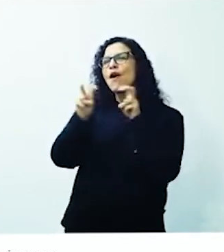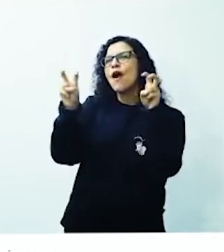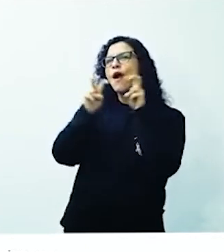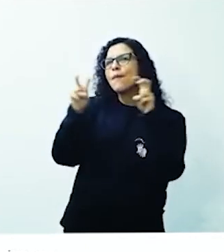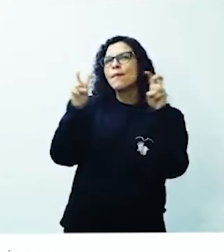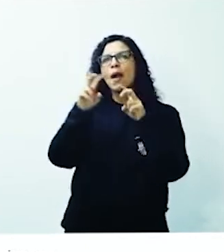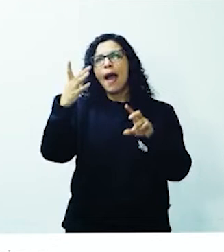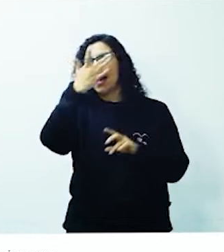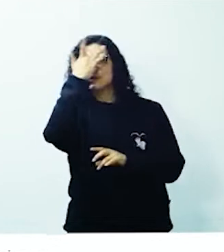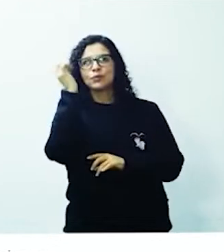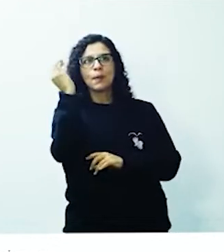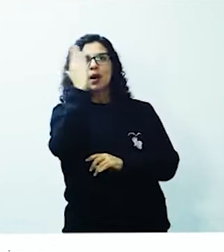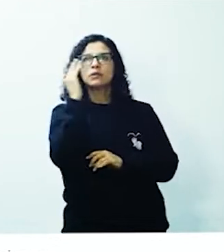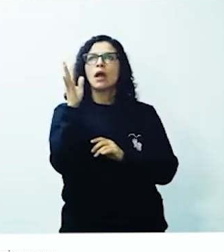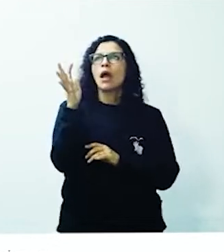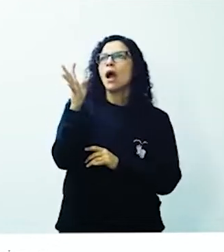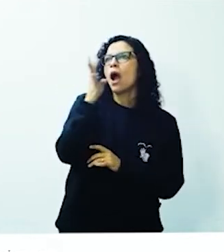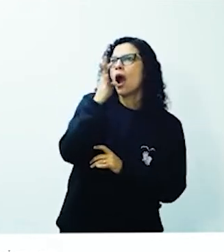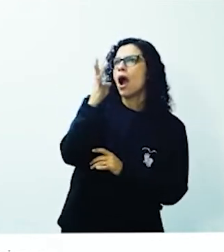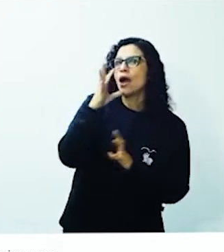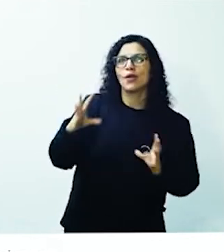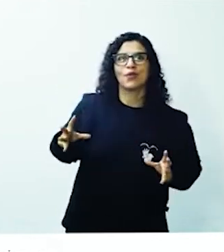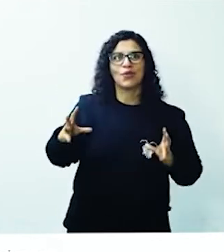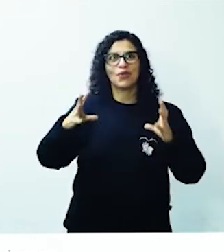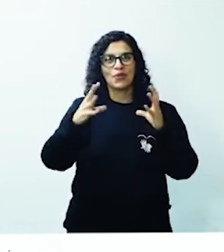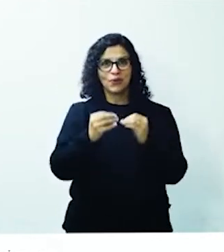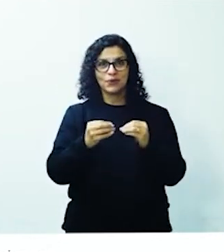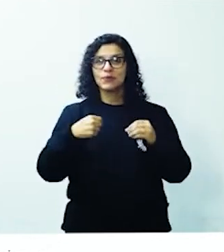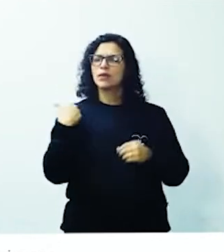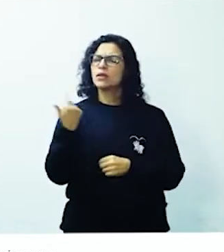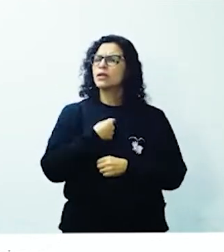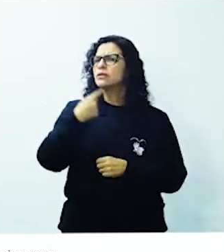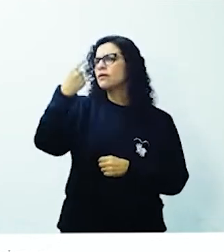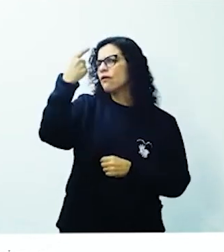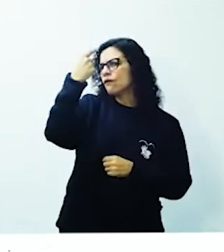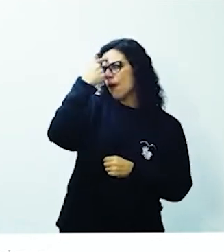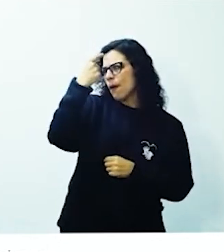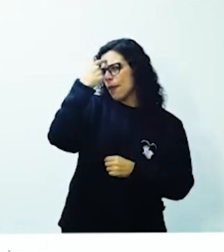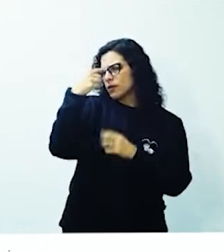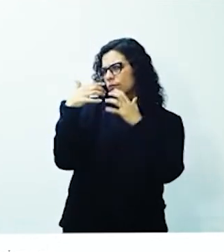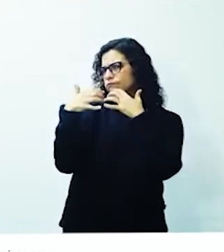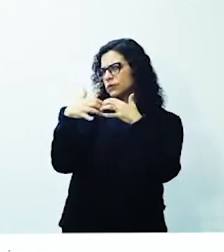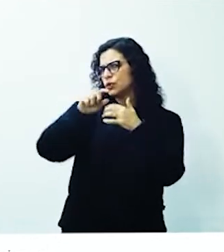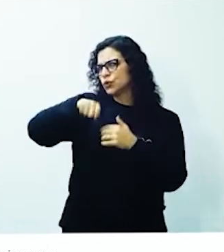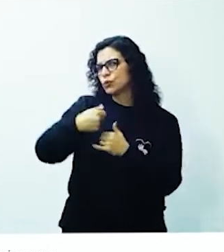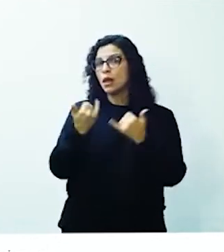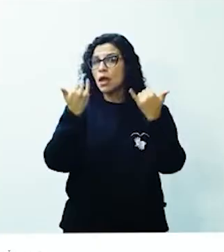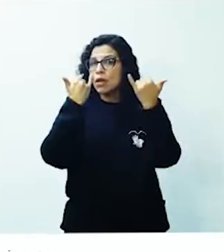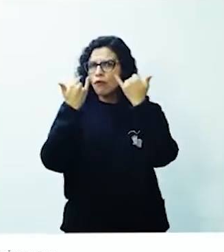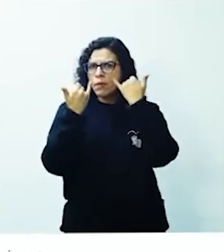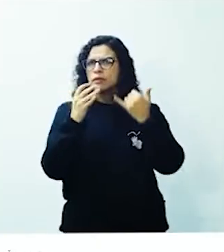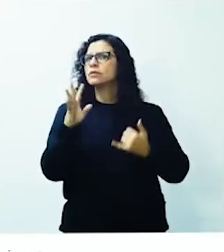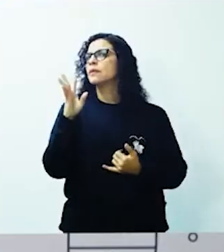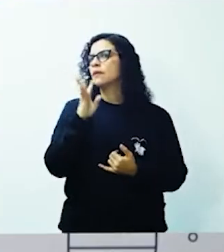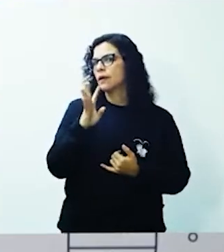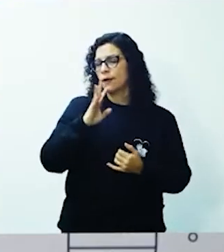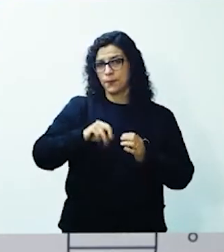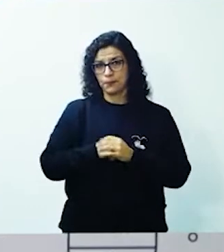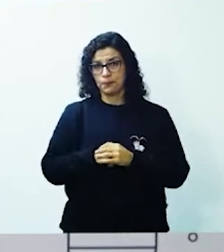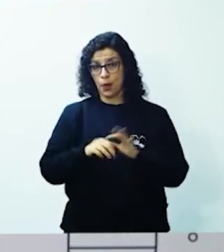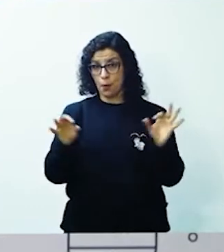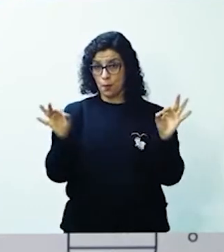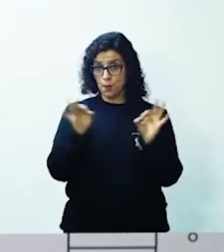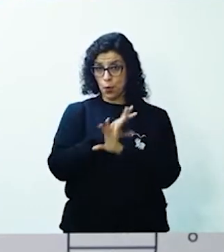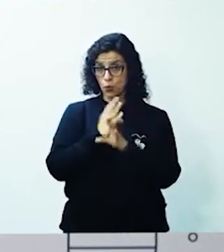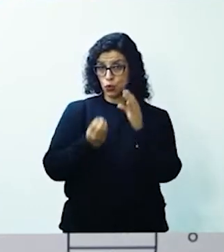o Brasil. Agora a gente vai refletir um pouquinho. Olha que informação interessante. Após